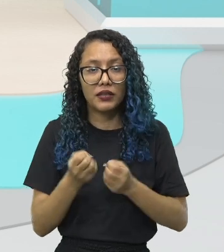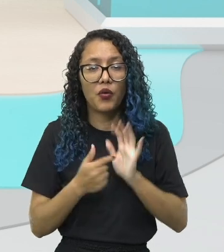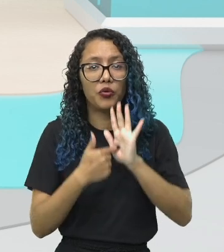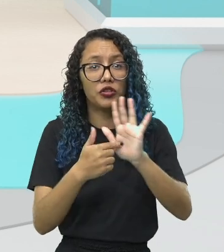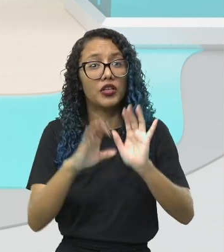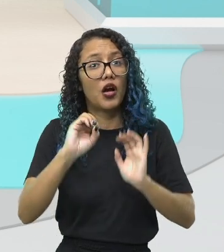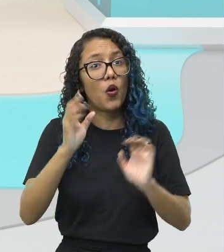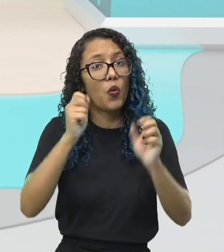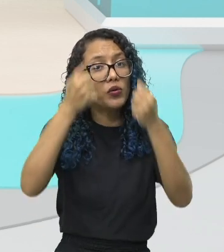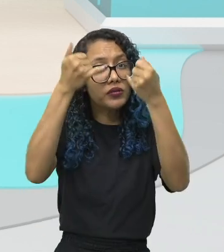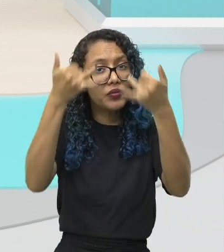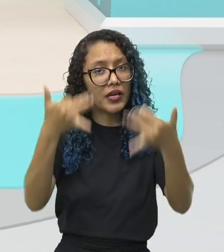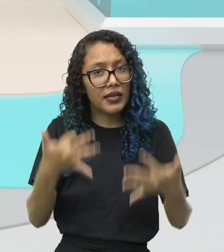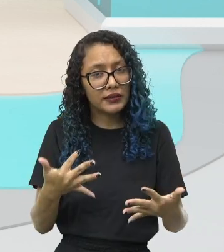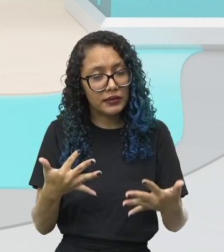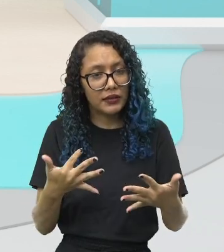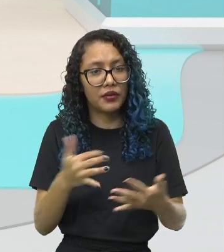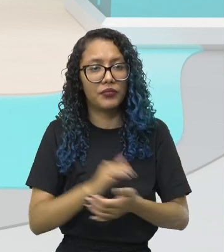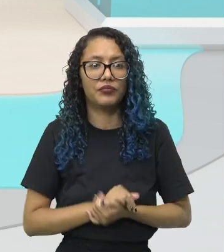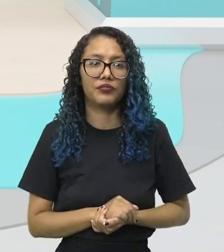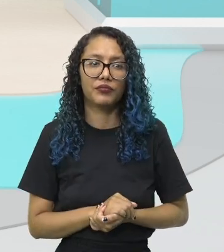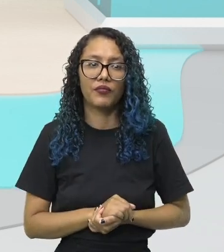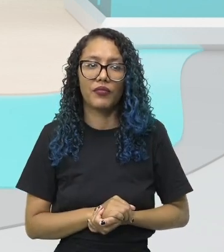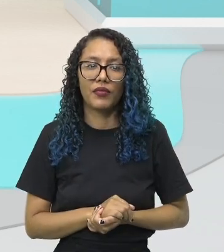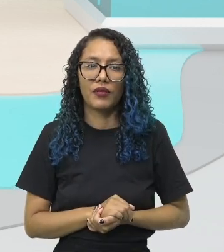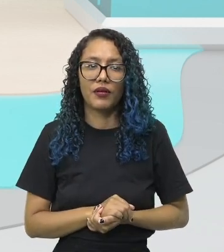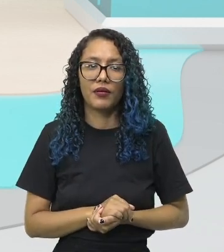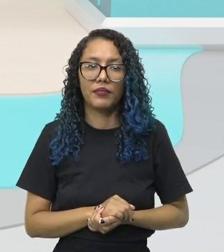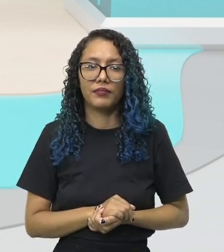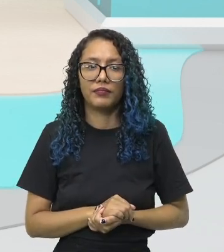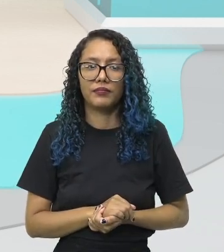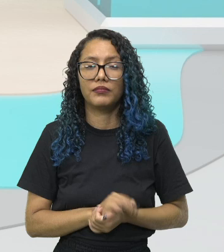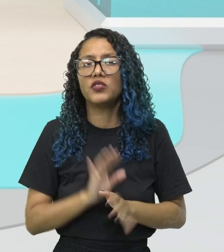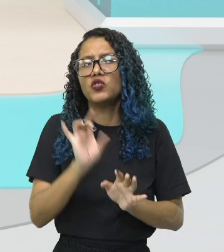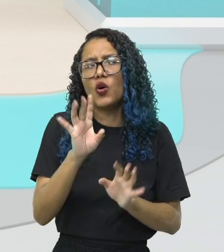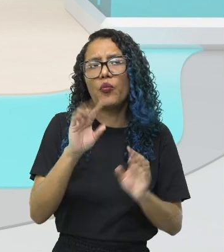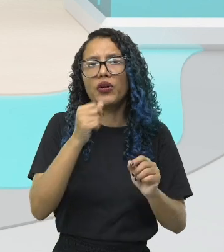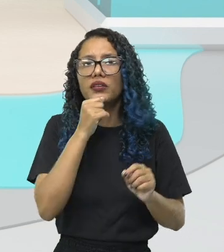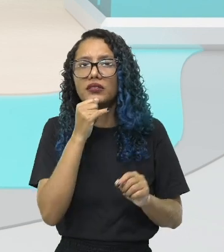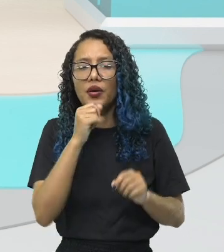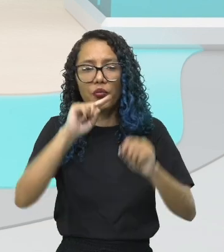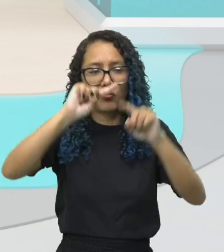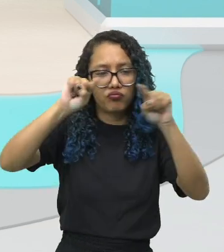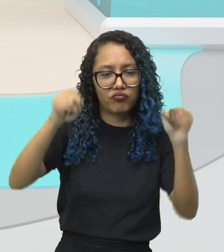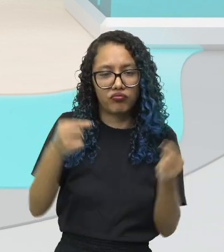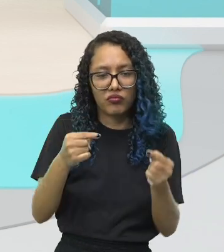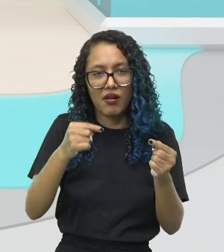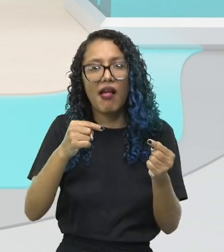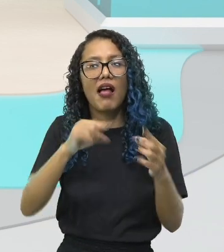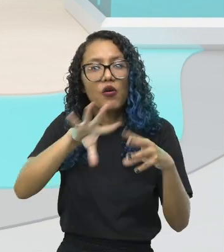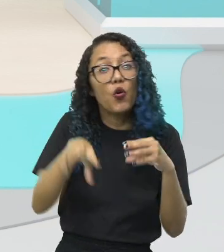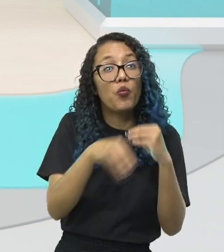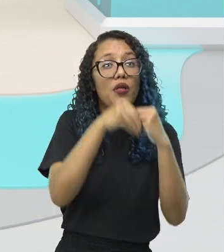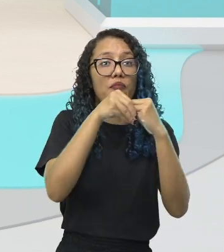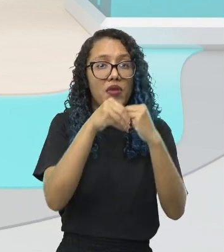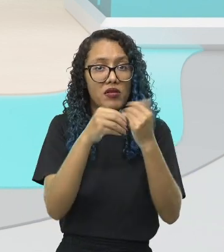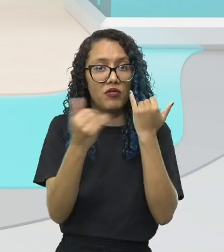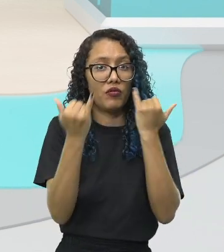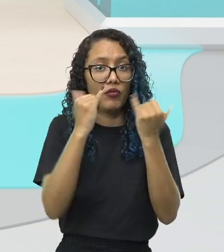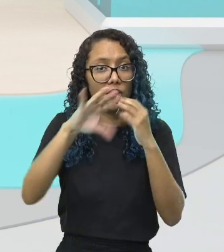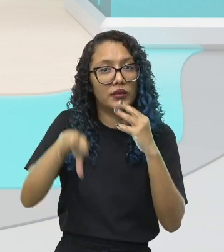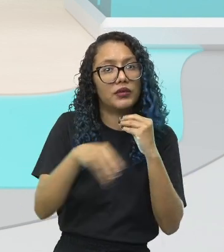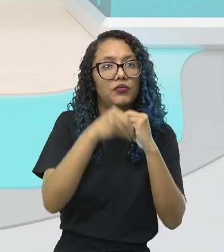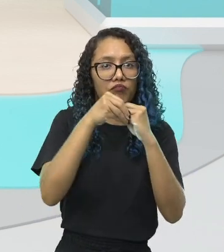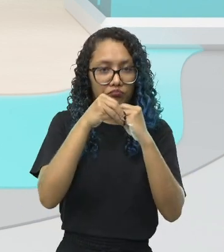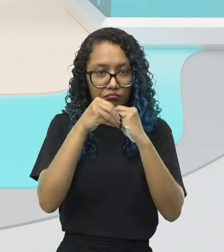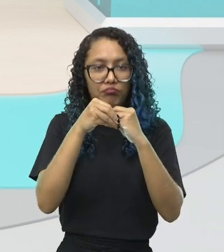explicação, né? Às vezes a gente está conversando, vou dar aqui um aspas, né? Ou então, vamos abrir um parêntese aqui. A gente vai dar uma informação